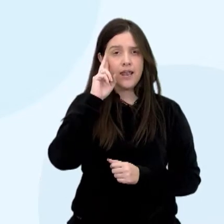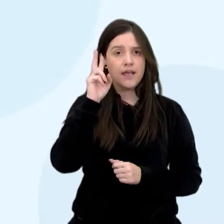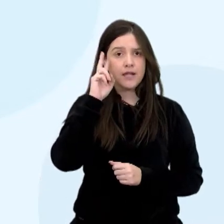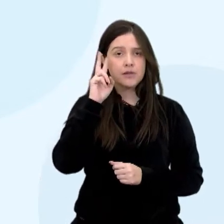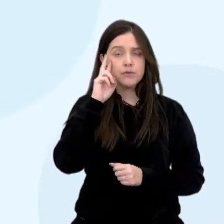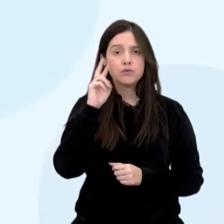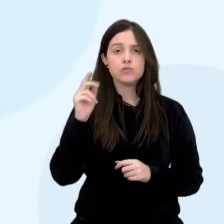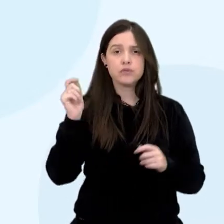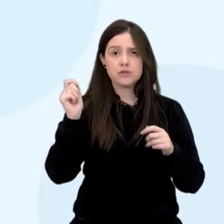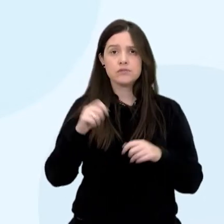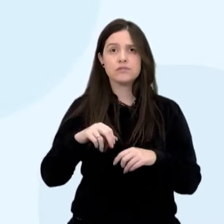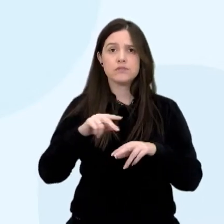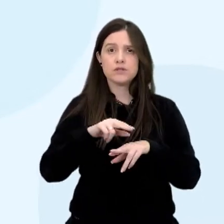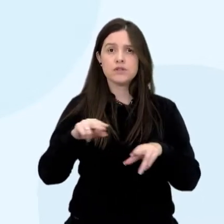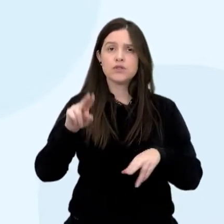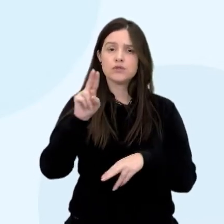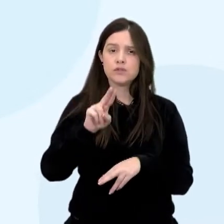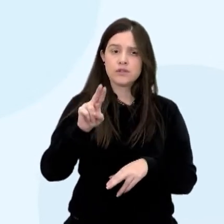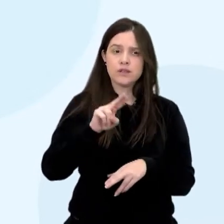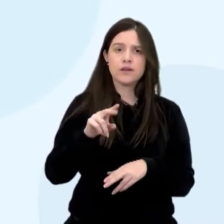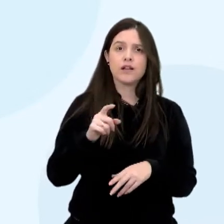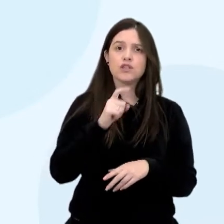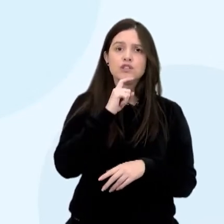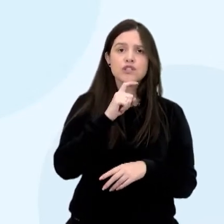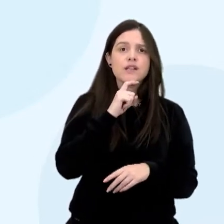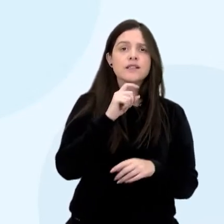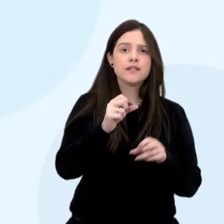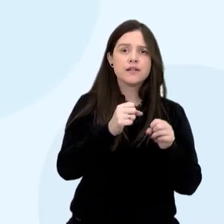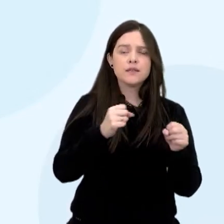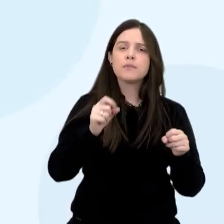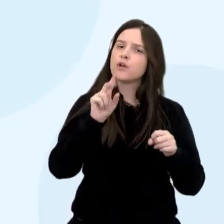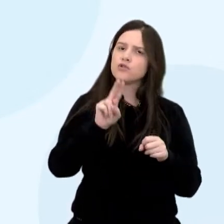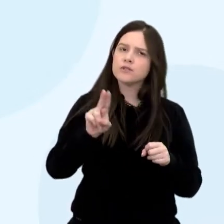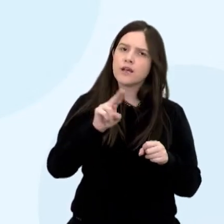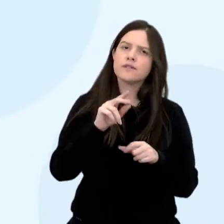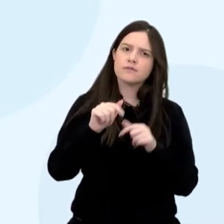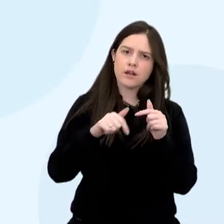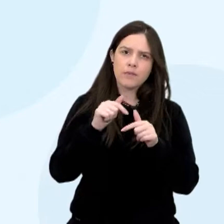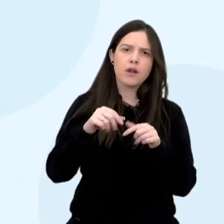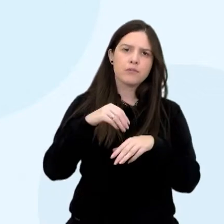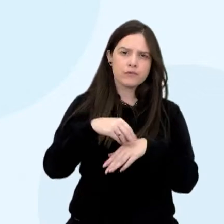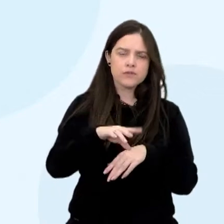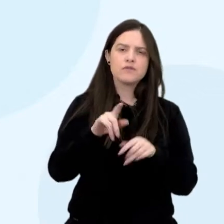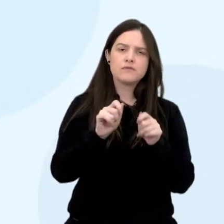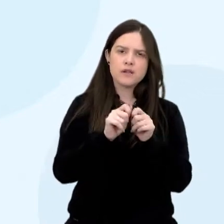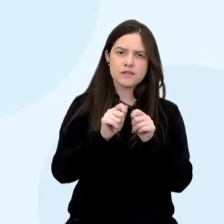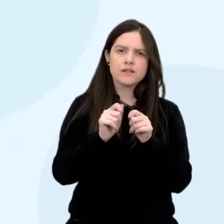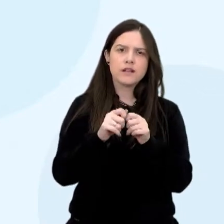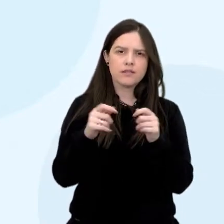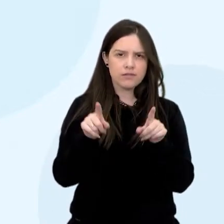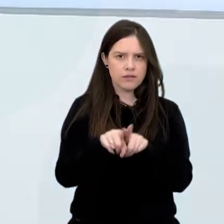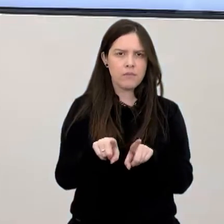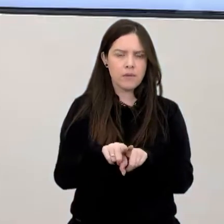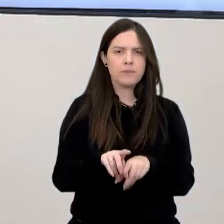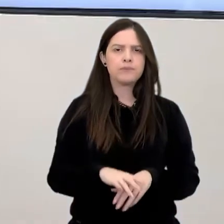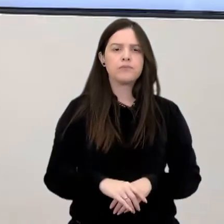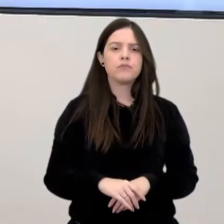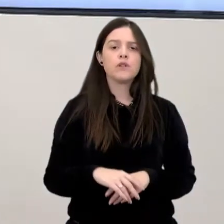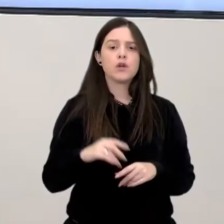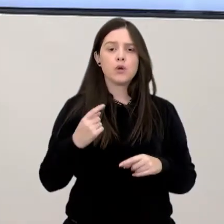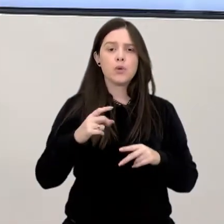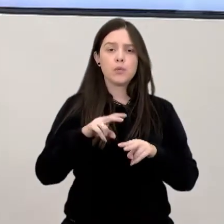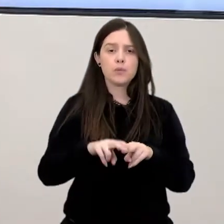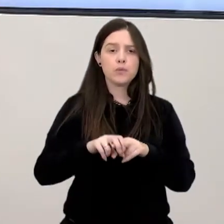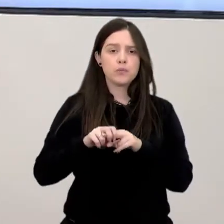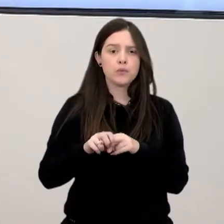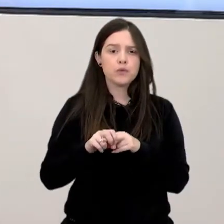compressor da geladeira? Então, ele vai fazer esse trabalho. Lembra que para você fazer a inversão, né, de calor, o calor anda sempre